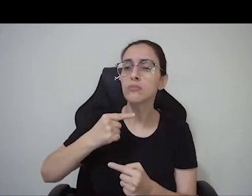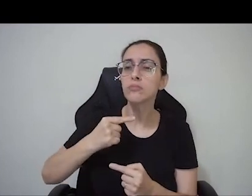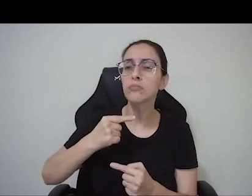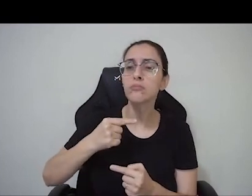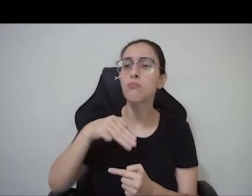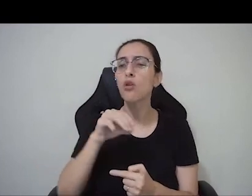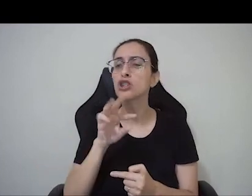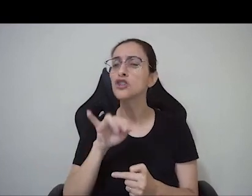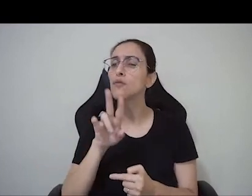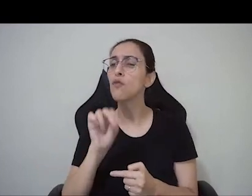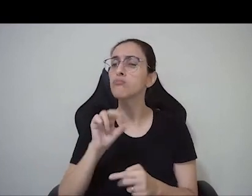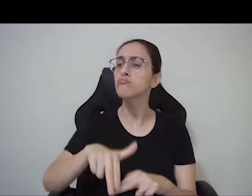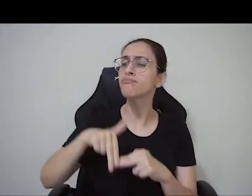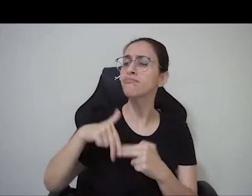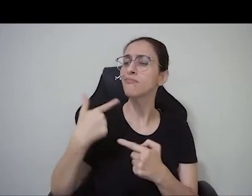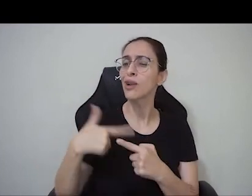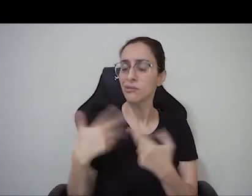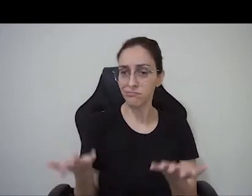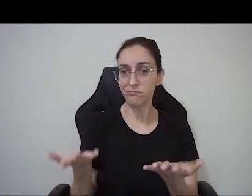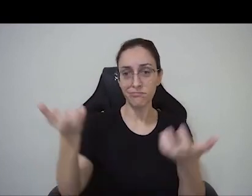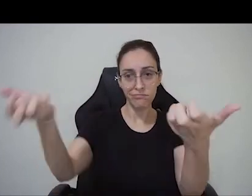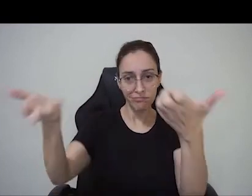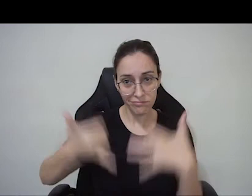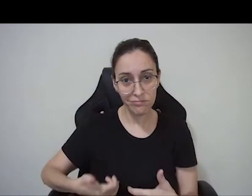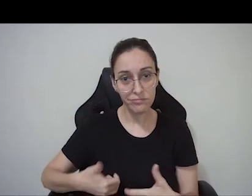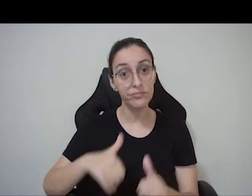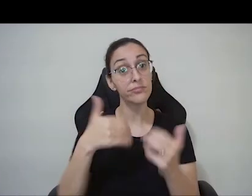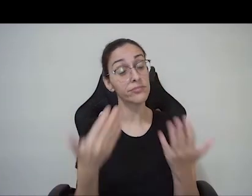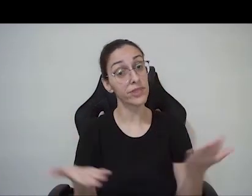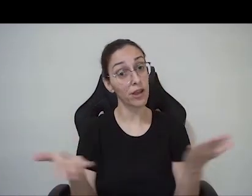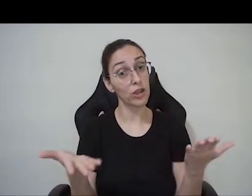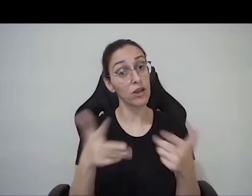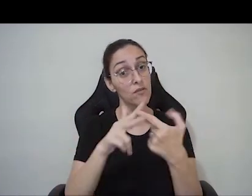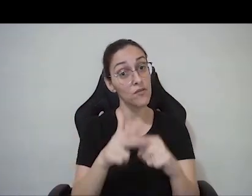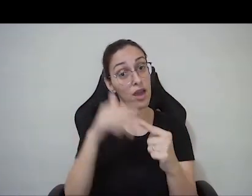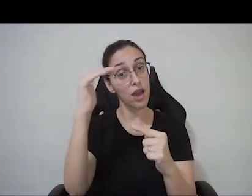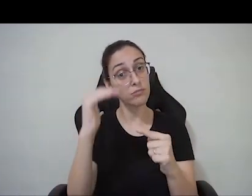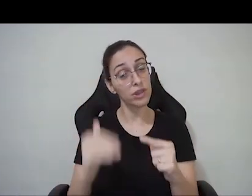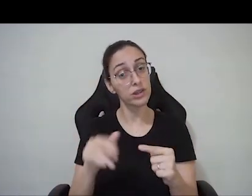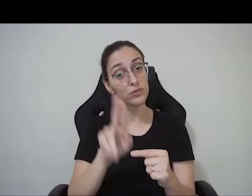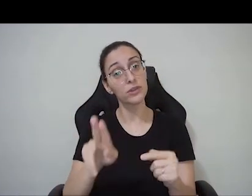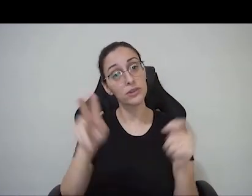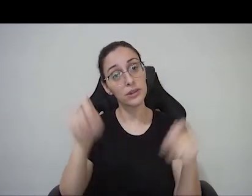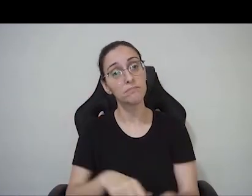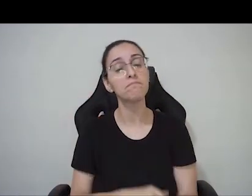Então, tendo explicado isso, vamos falar um pouquinho das ferramentas que a gente pode utilizar.